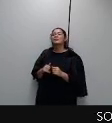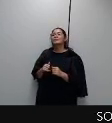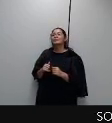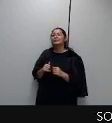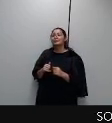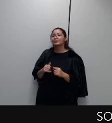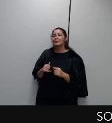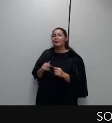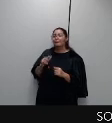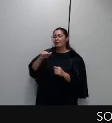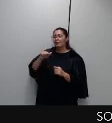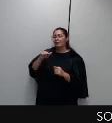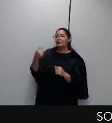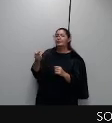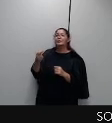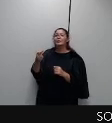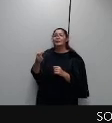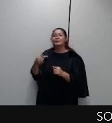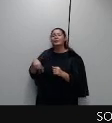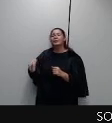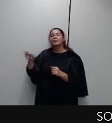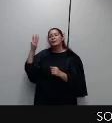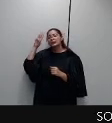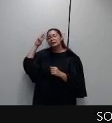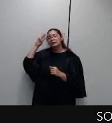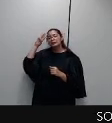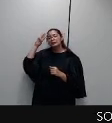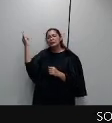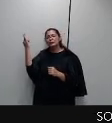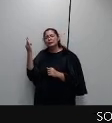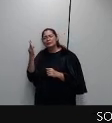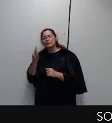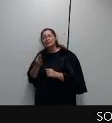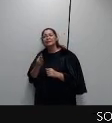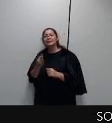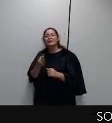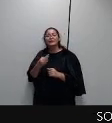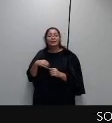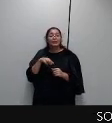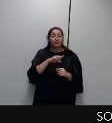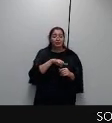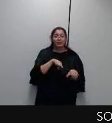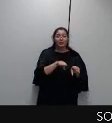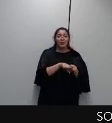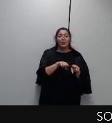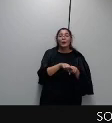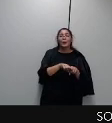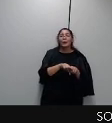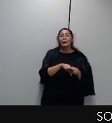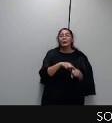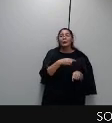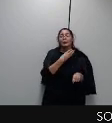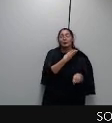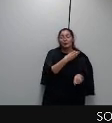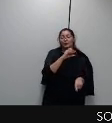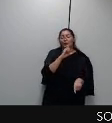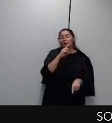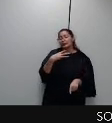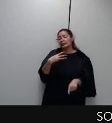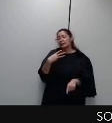terça perfeito então é no item 43 recurso especial de número 1 milhão